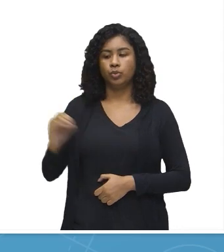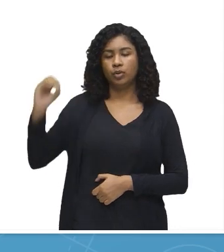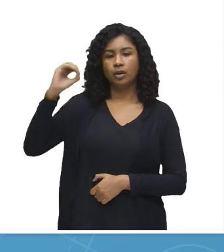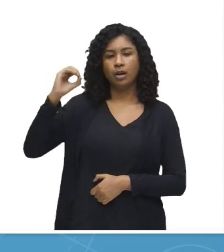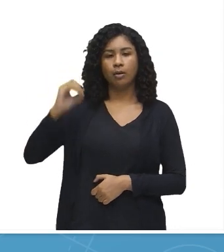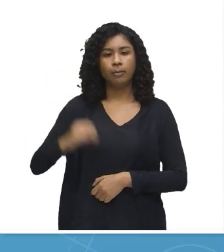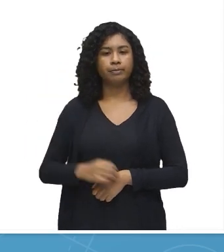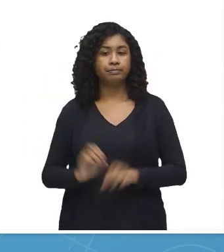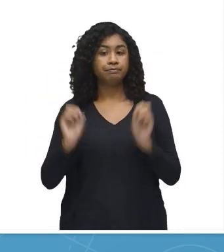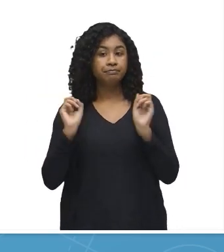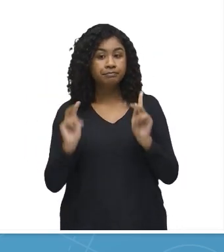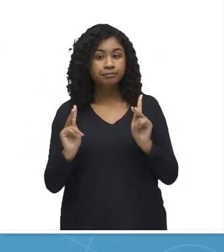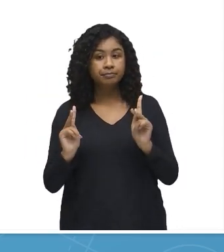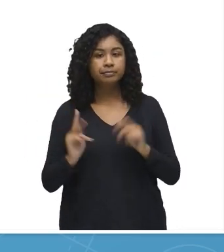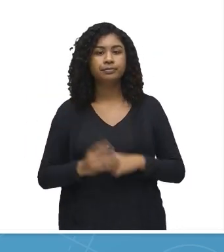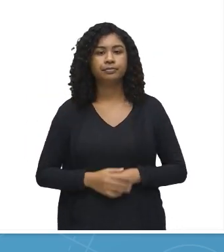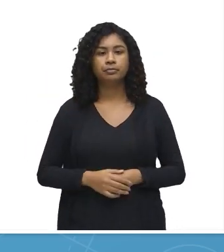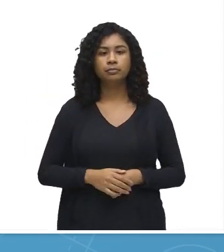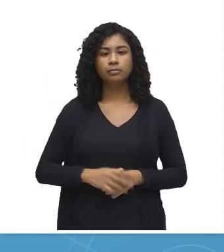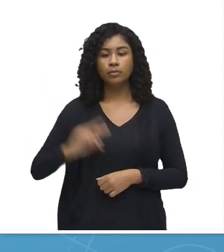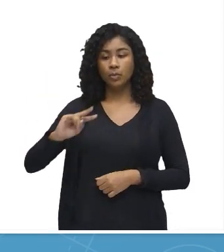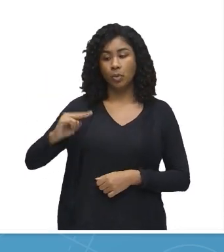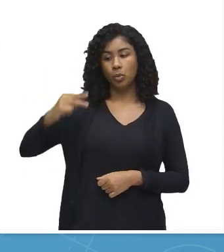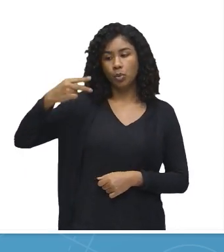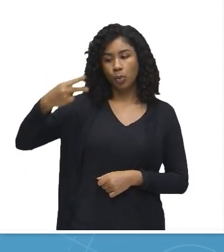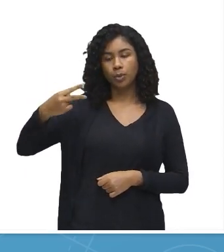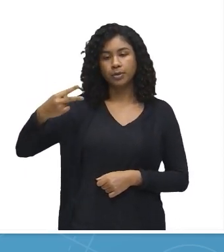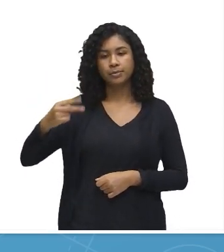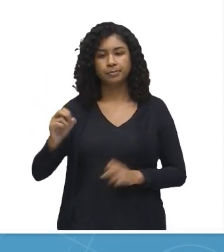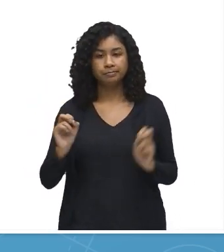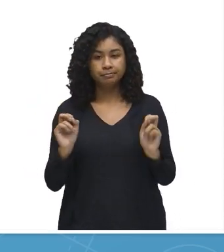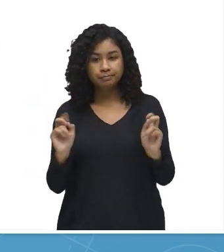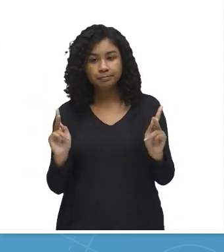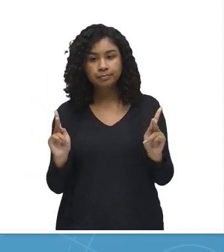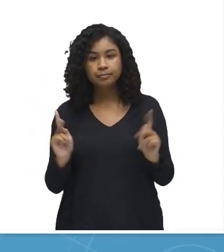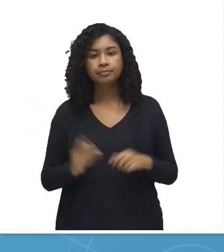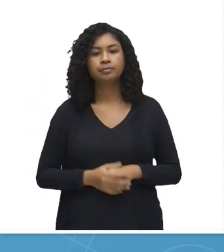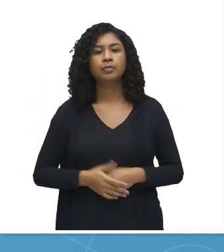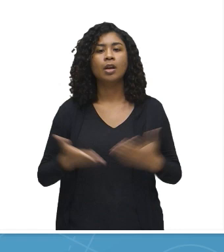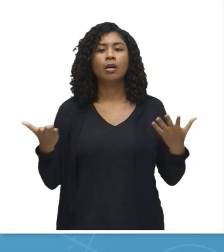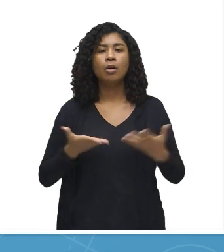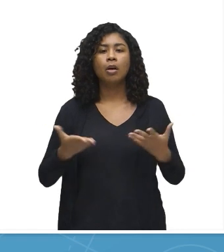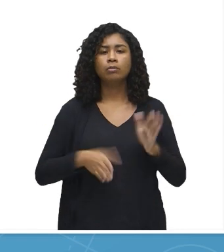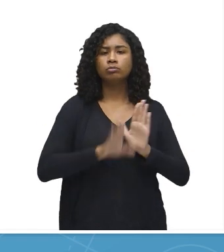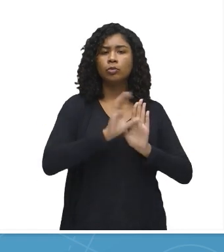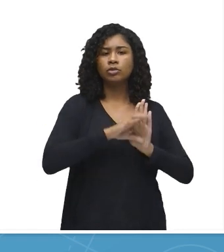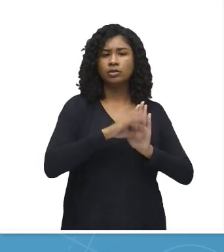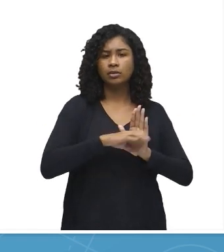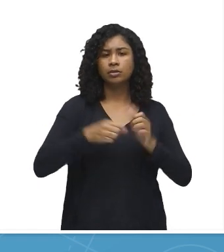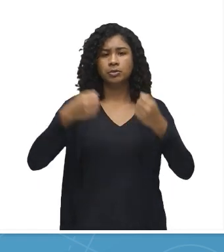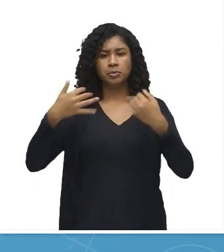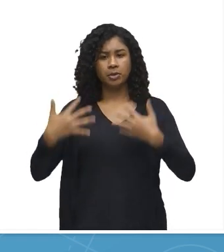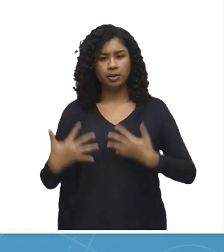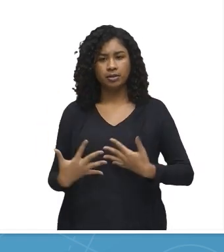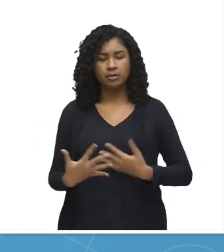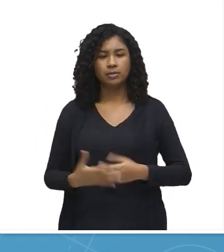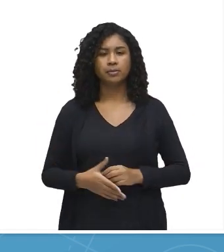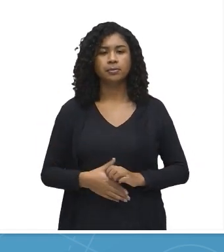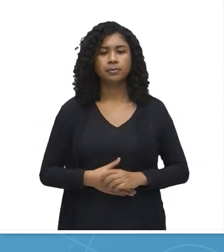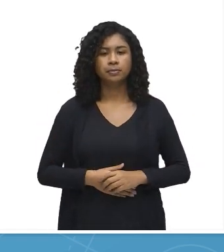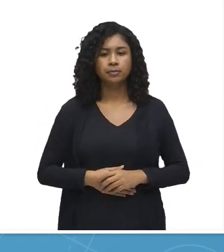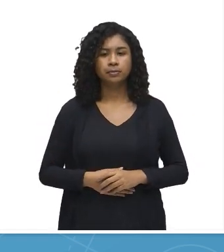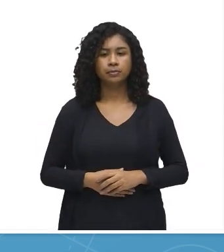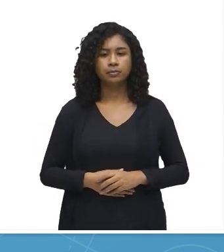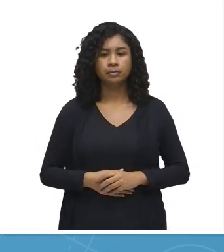da incógnita, tá? Grau 2, equação do segundo grau. Beleza, vamos agora para a definição. Vamos ver a definição da equação